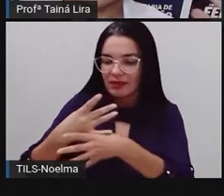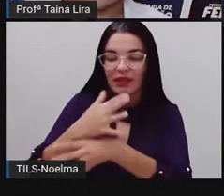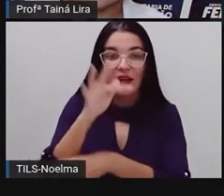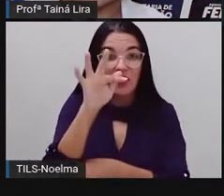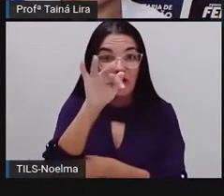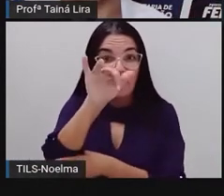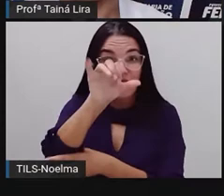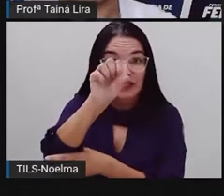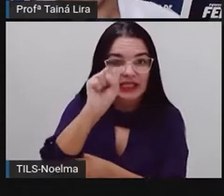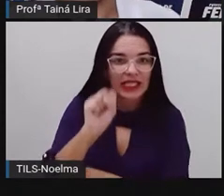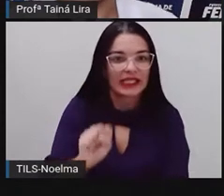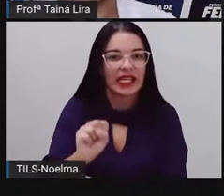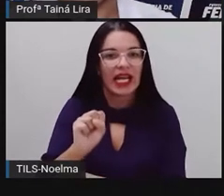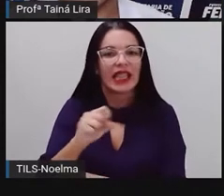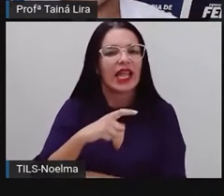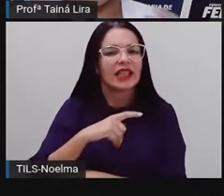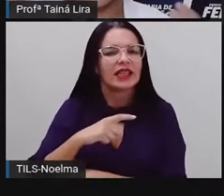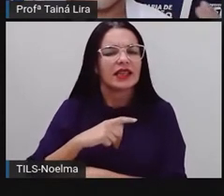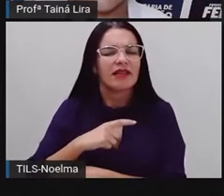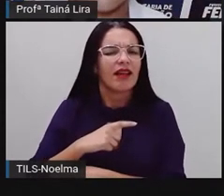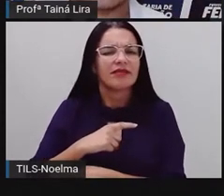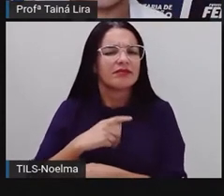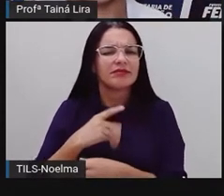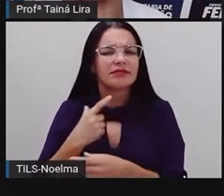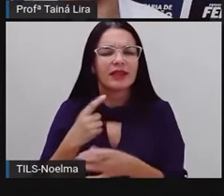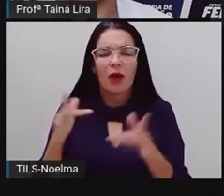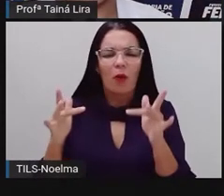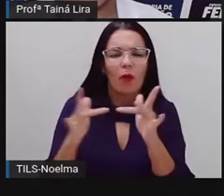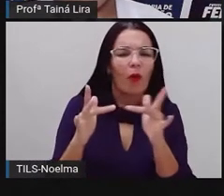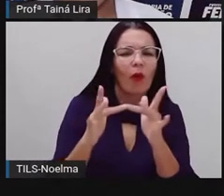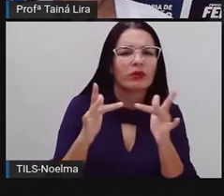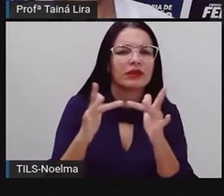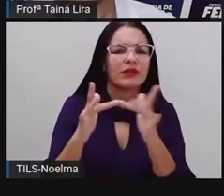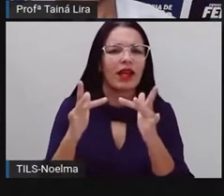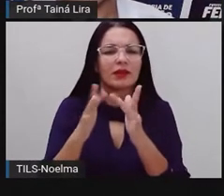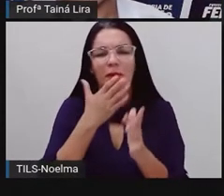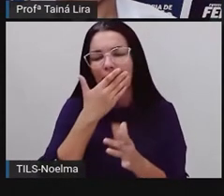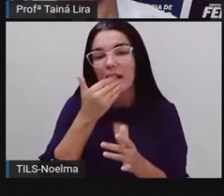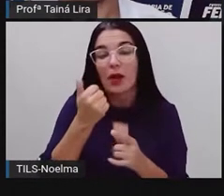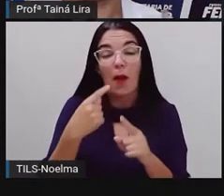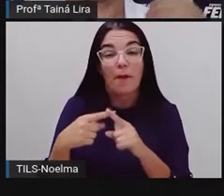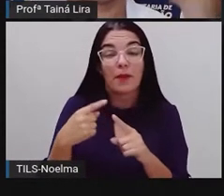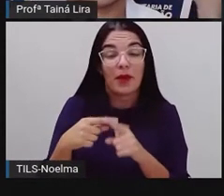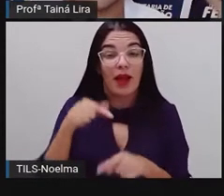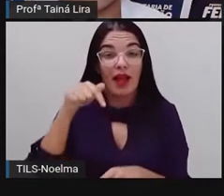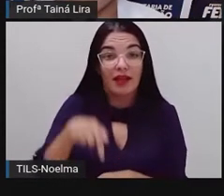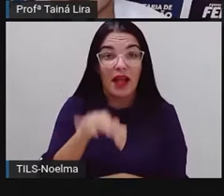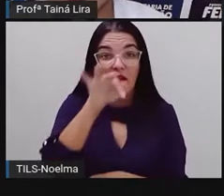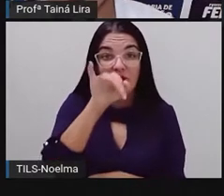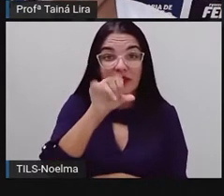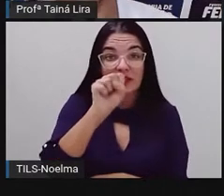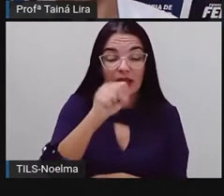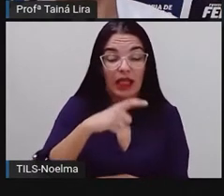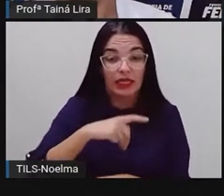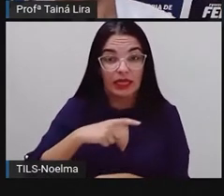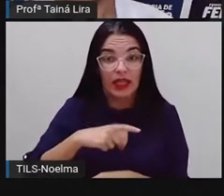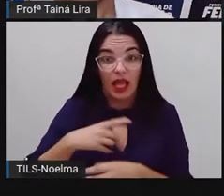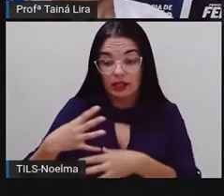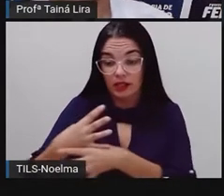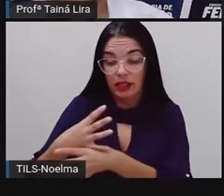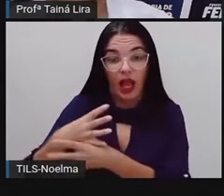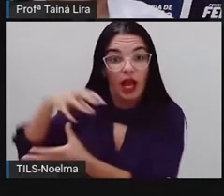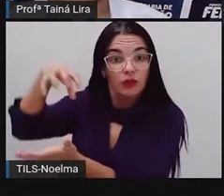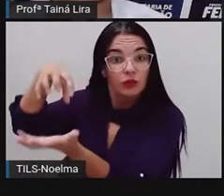bem íntima porque Feira de Santana é uma cidade que tem né A parte mais urbana